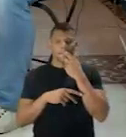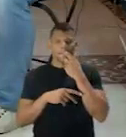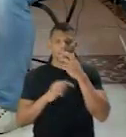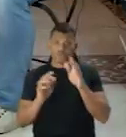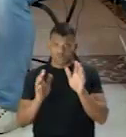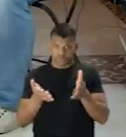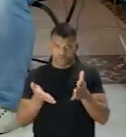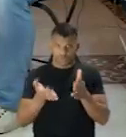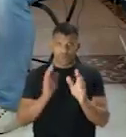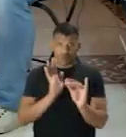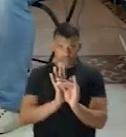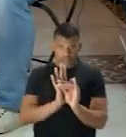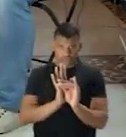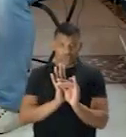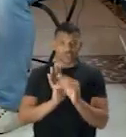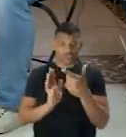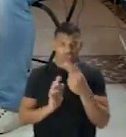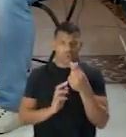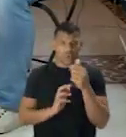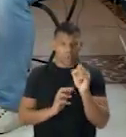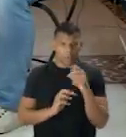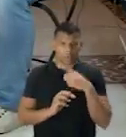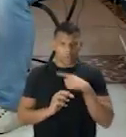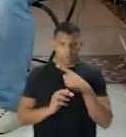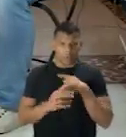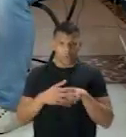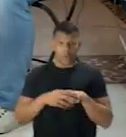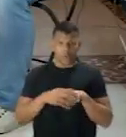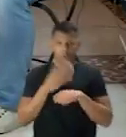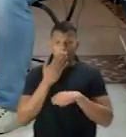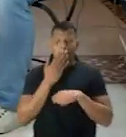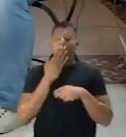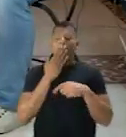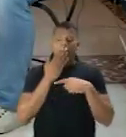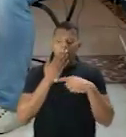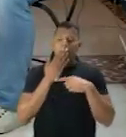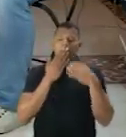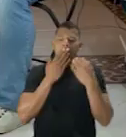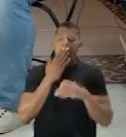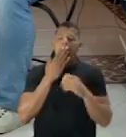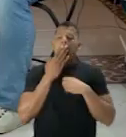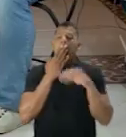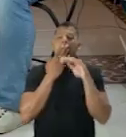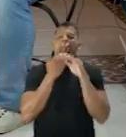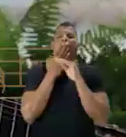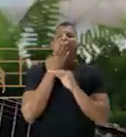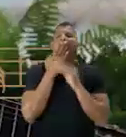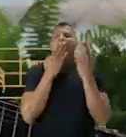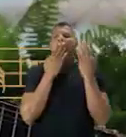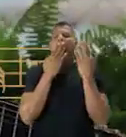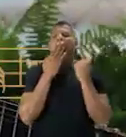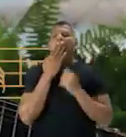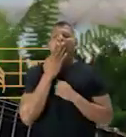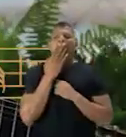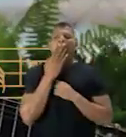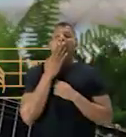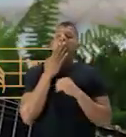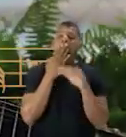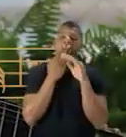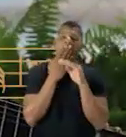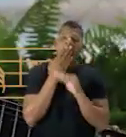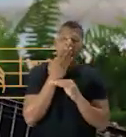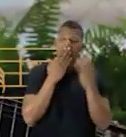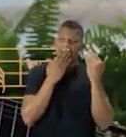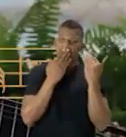por aí. Essa que você tá falando tá no Identidade. Tá, é a música que puxa o disco, que nós cantamos nós já. Nós cantamos no programa passado,